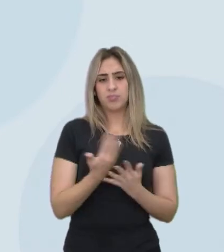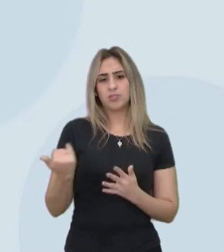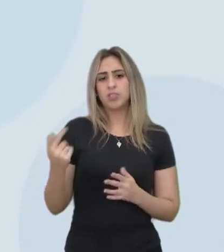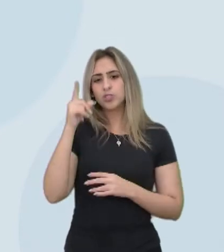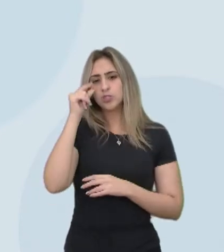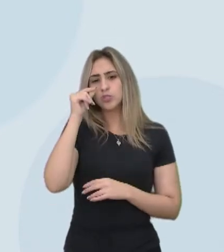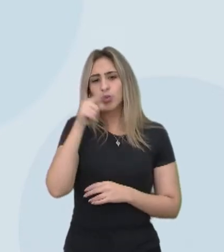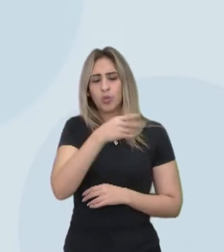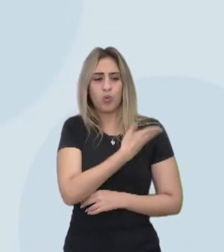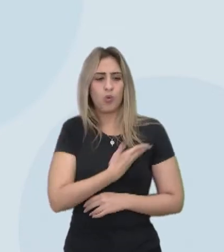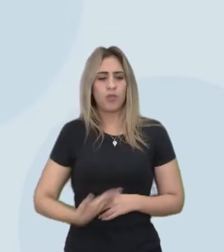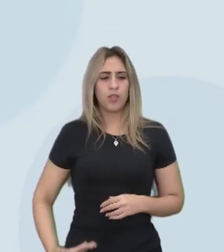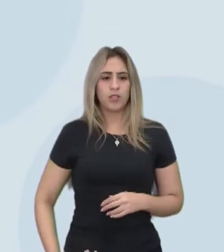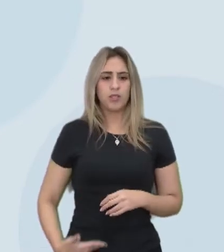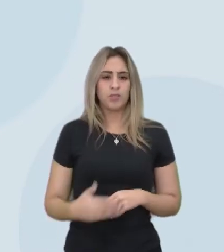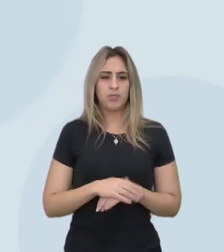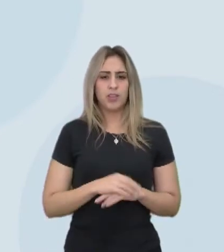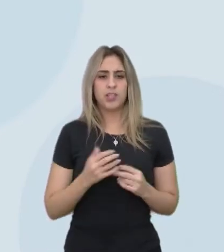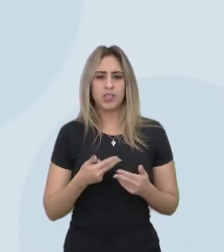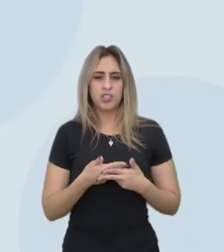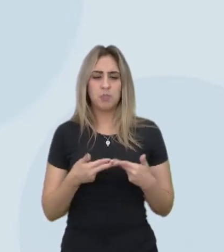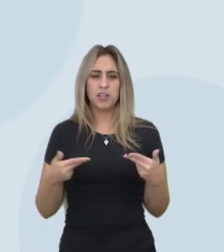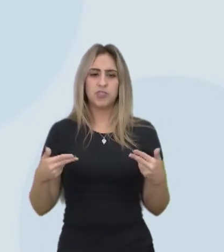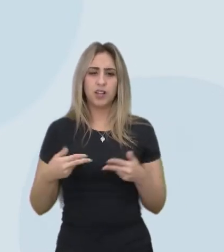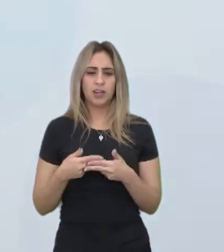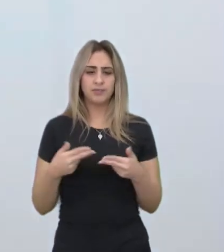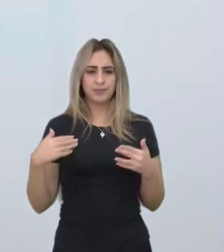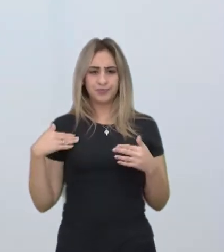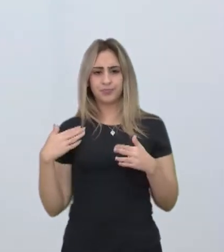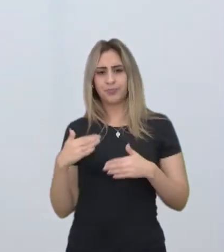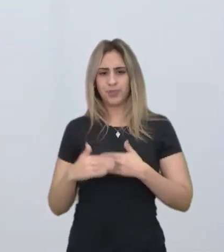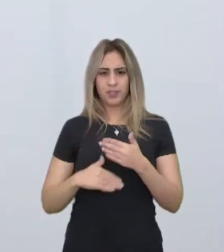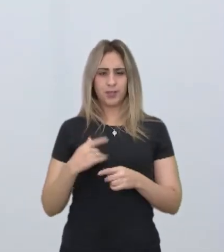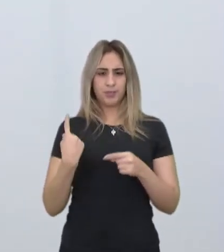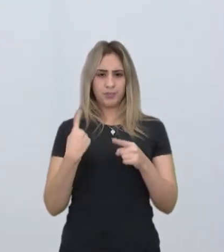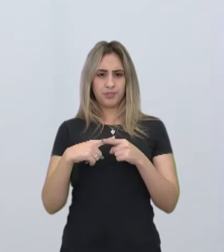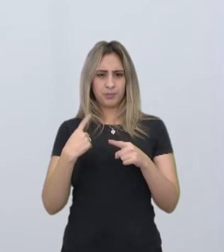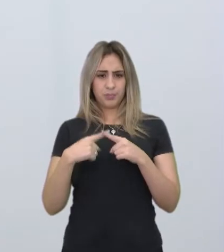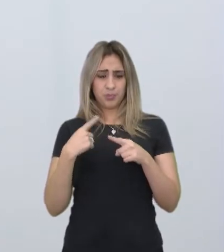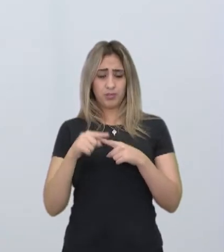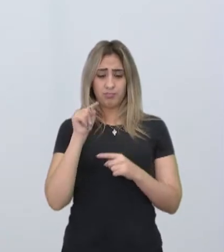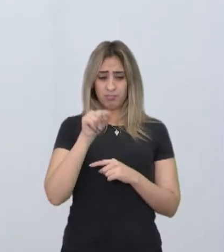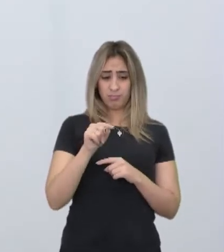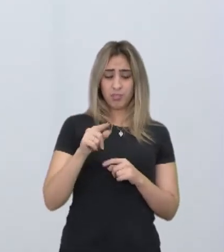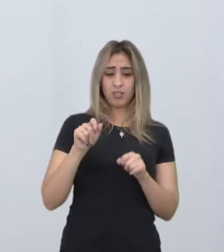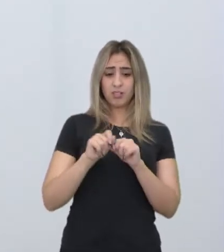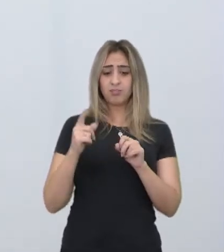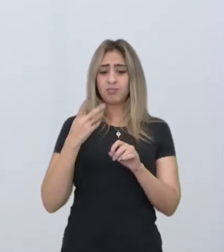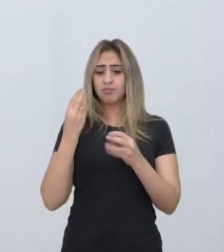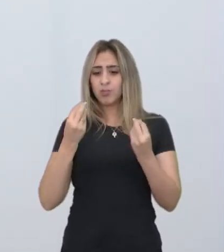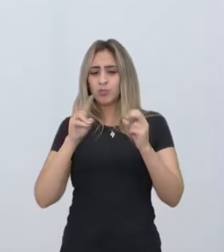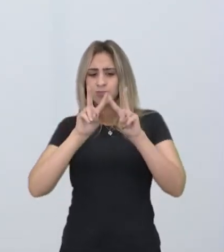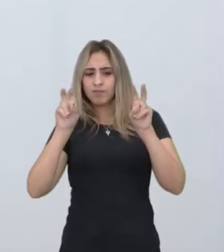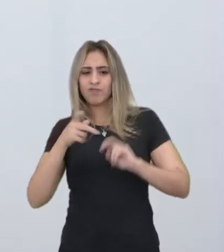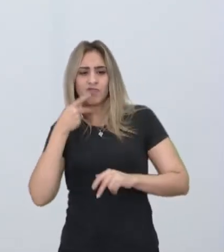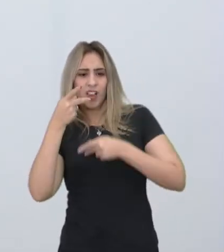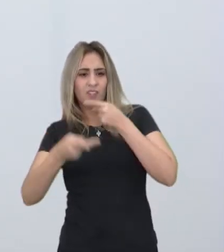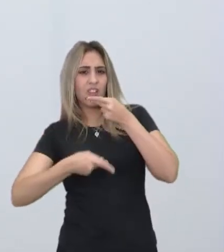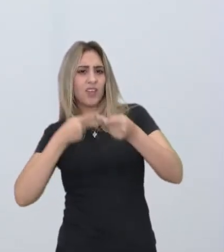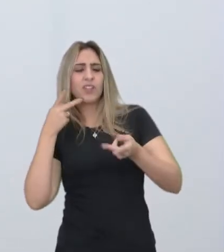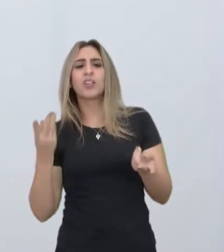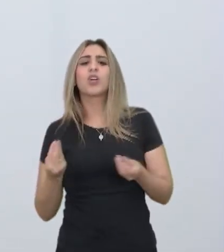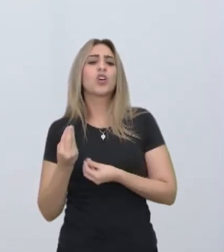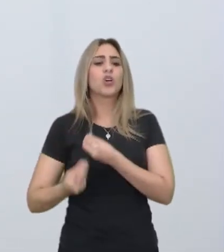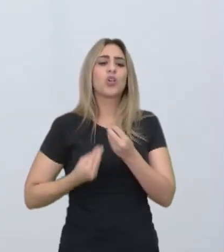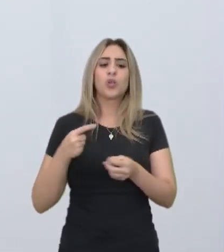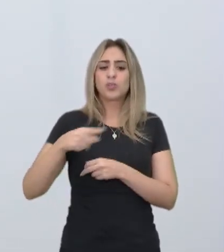de governos aí em torno do mundo, por que isso está sendo tão falado, como